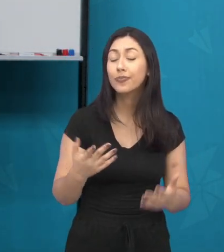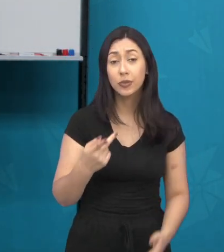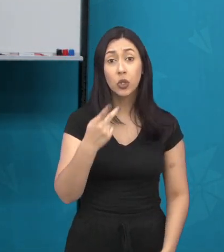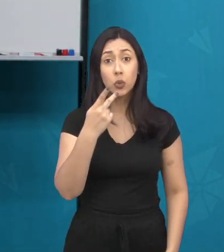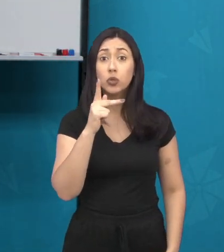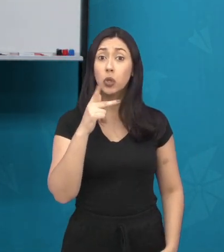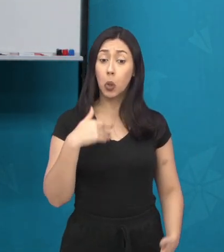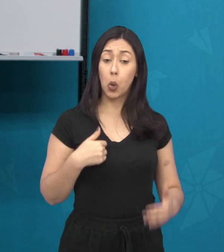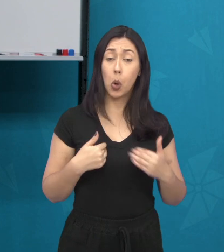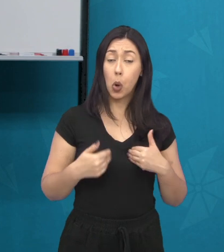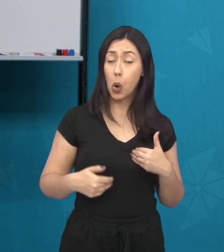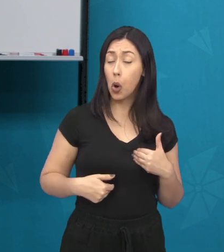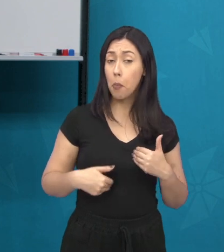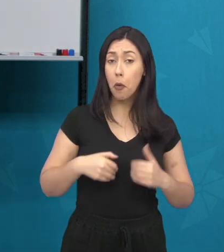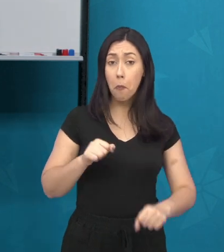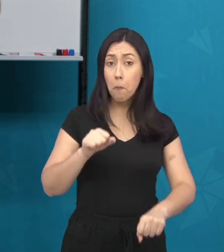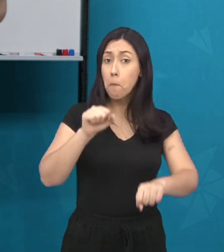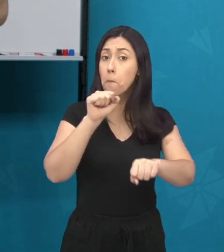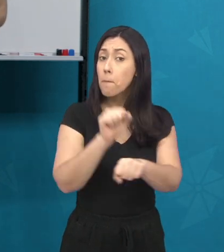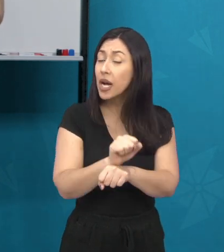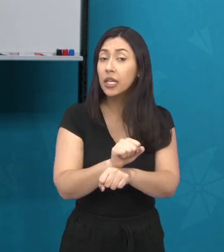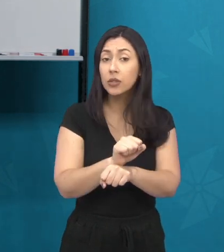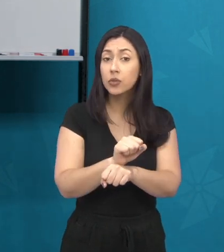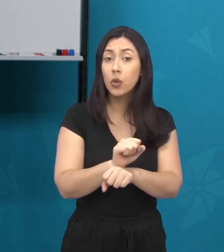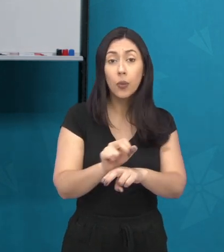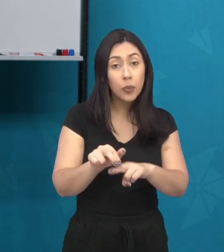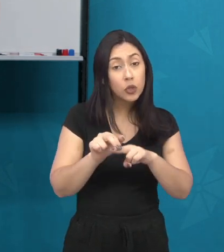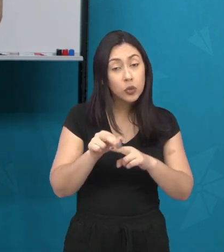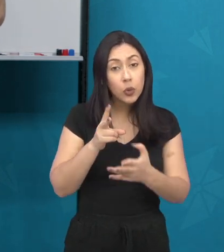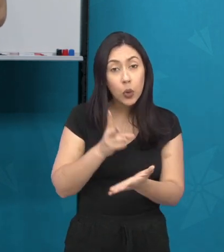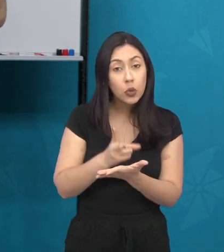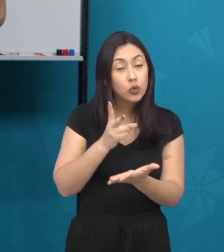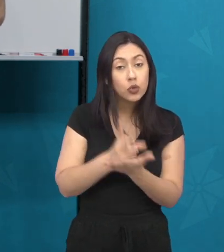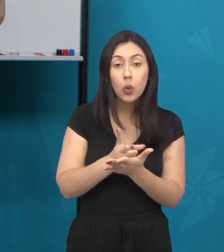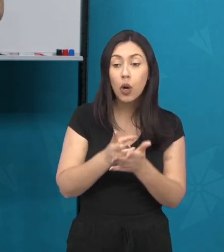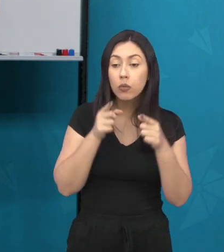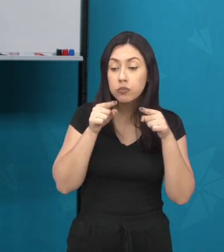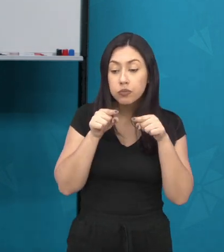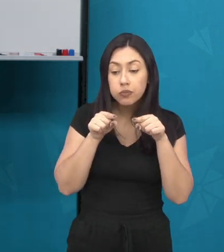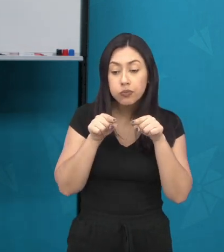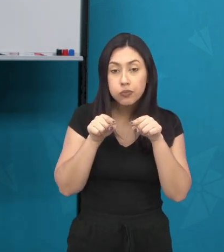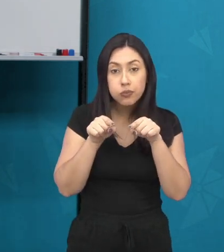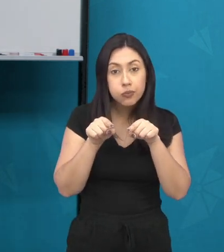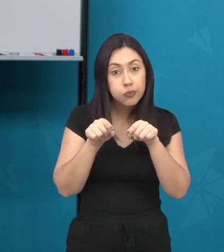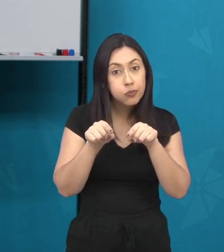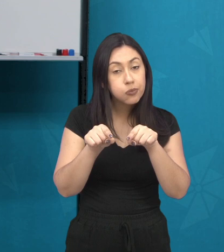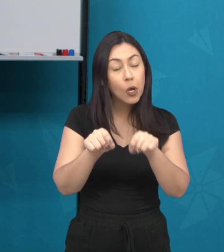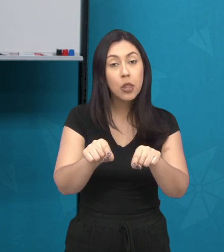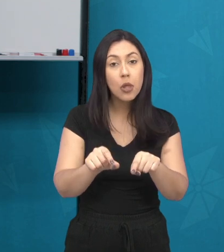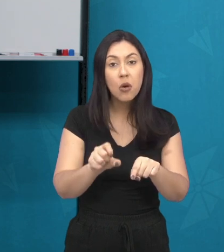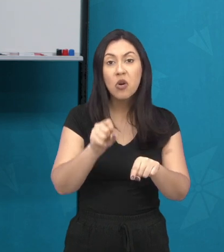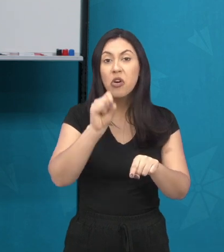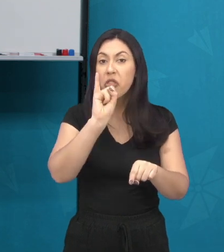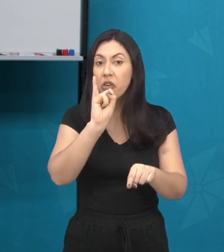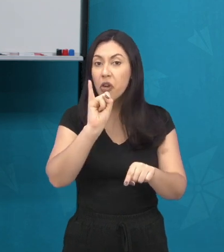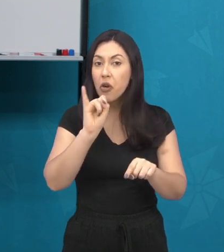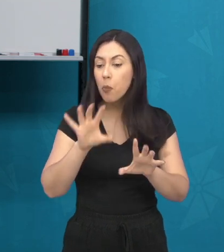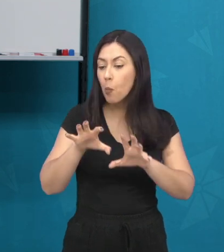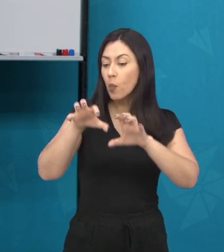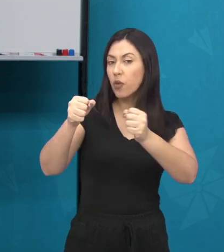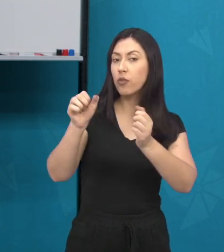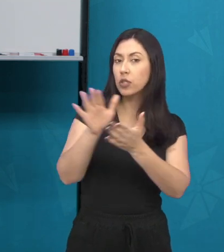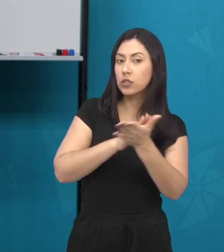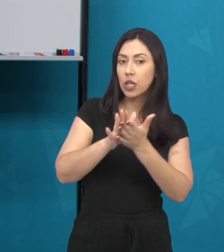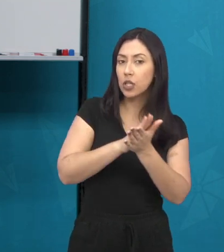inercial Tende a permanecer em movimento retilíneo uniforme se nada atua sobre seu corpo você vai